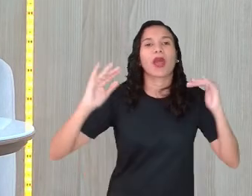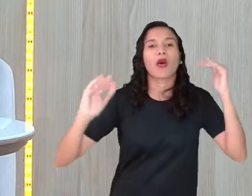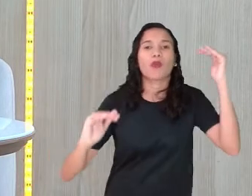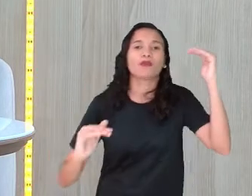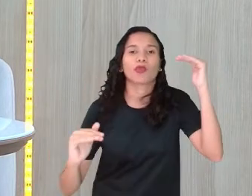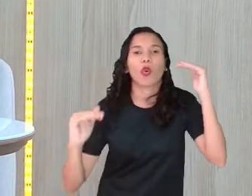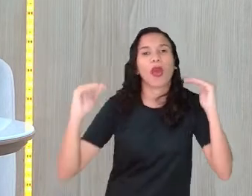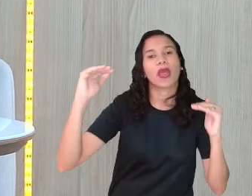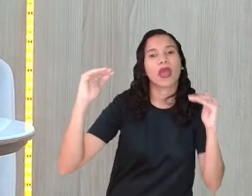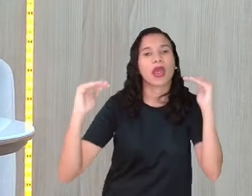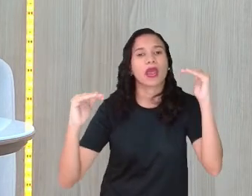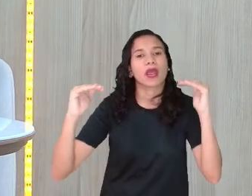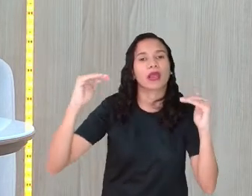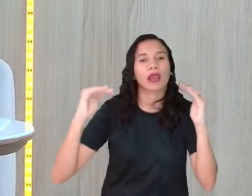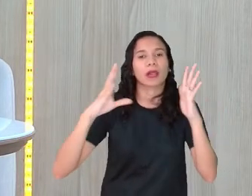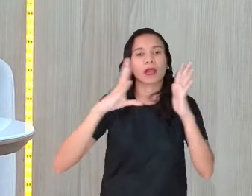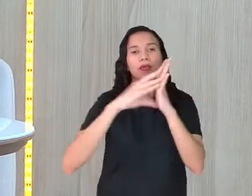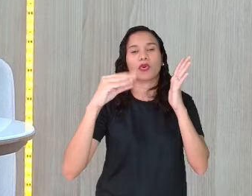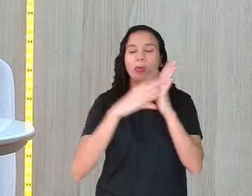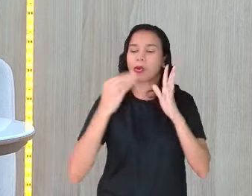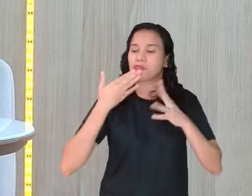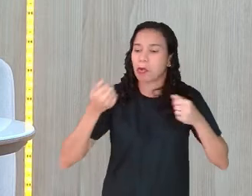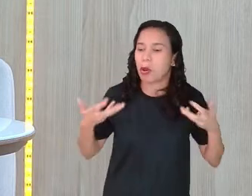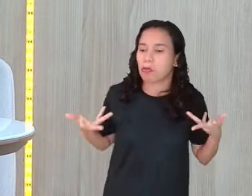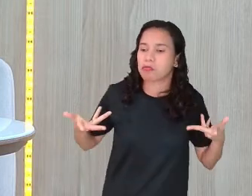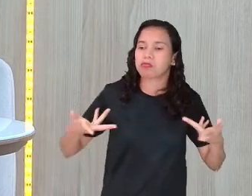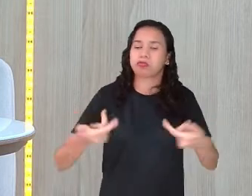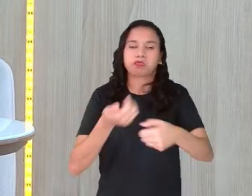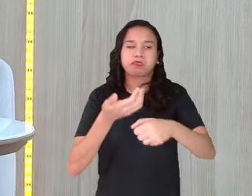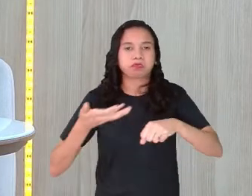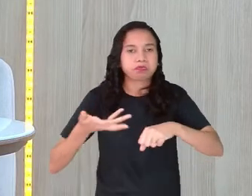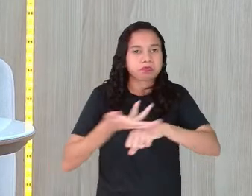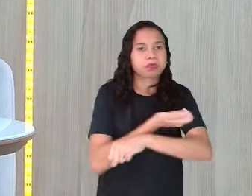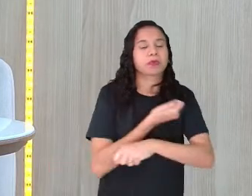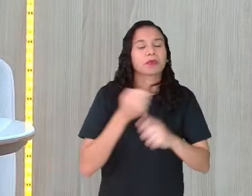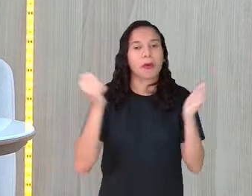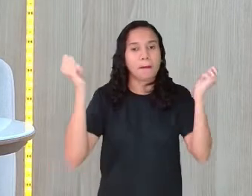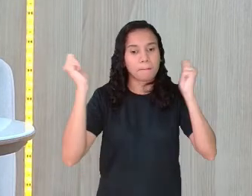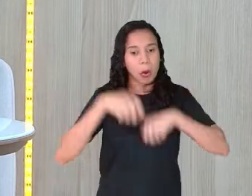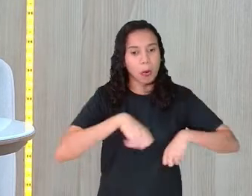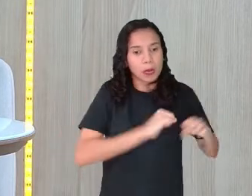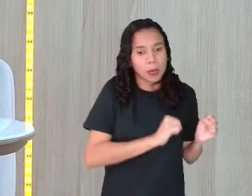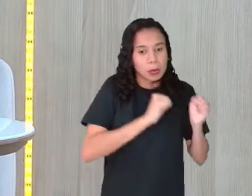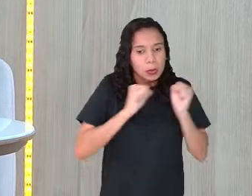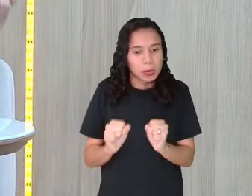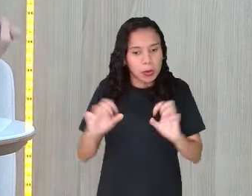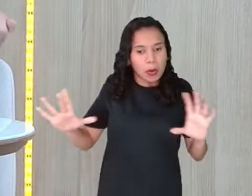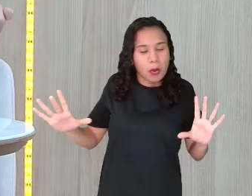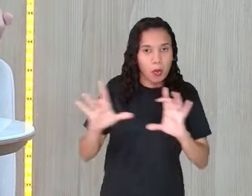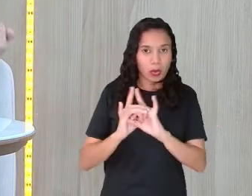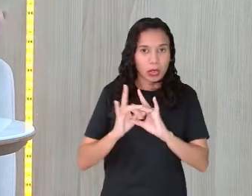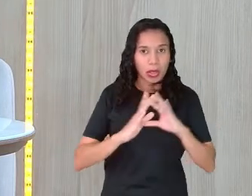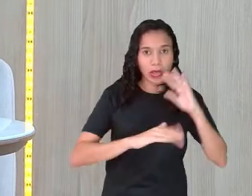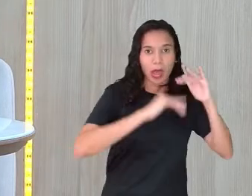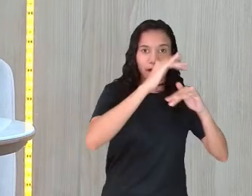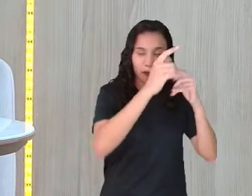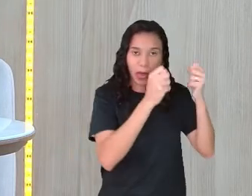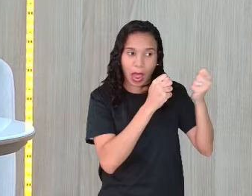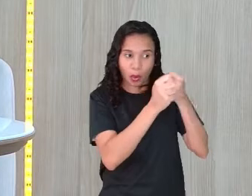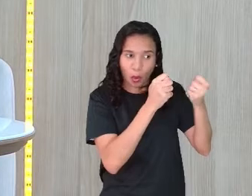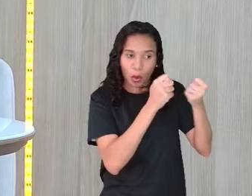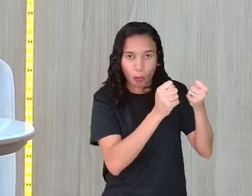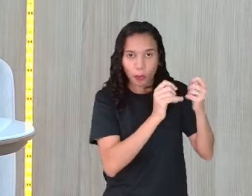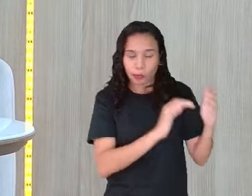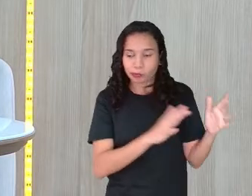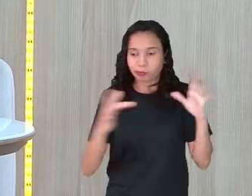um modelo aí mais eficiente, né? Mais poderoso, que possa unir o desenvolvimento econômico